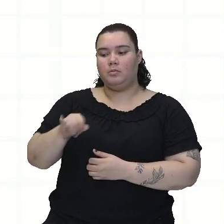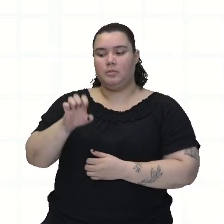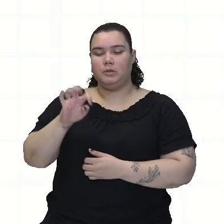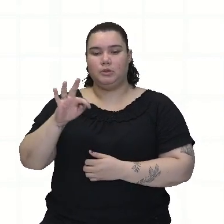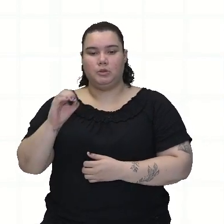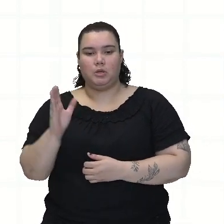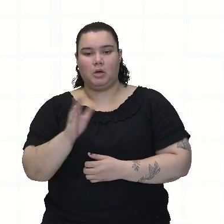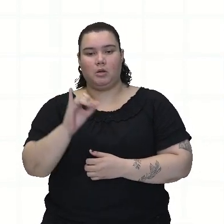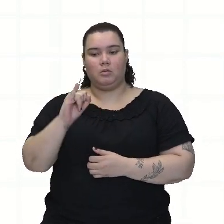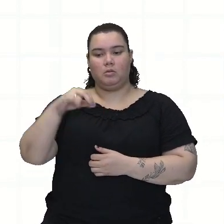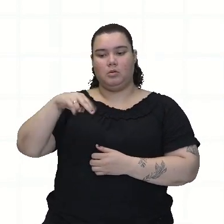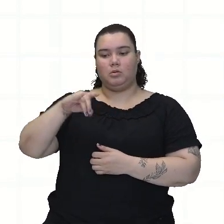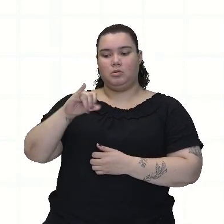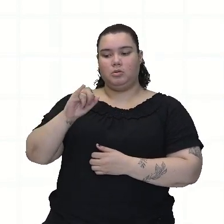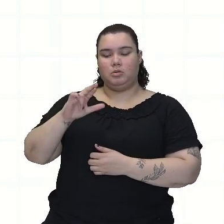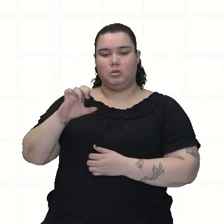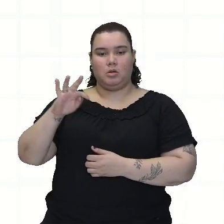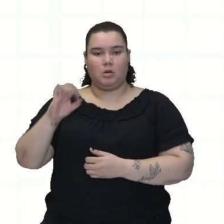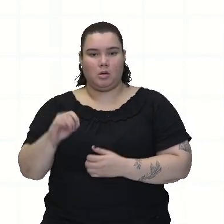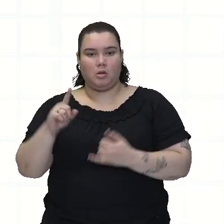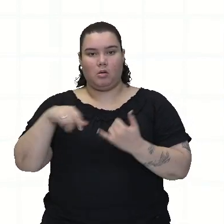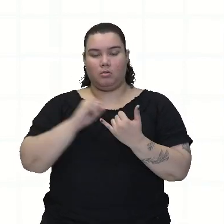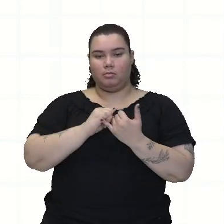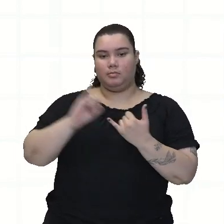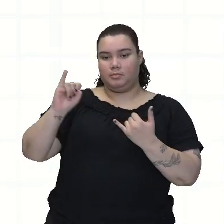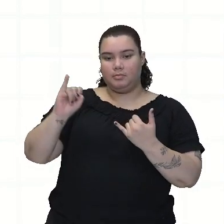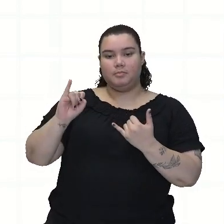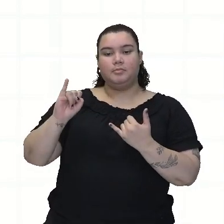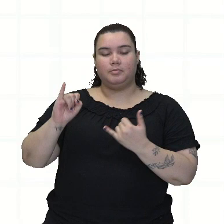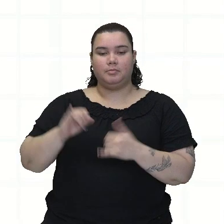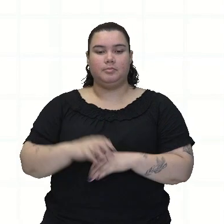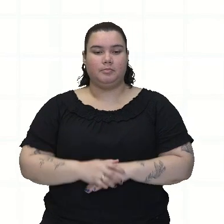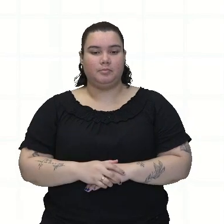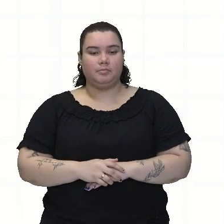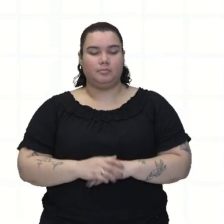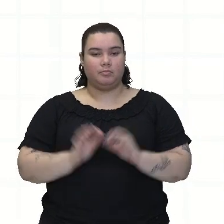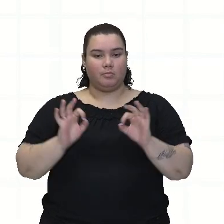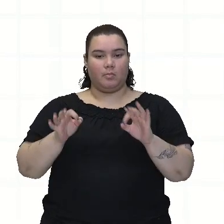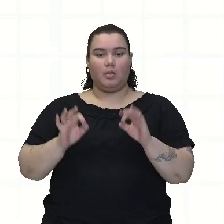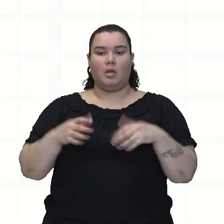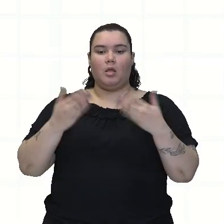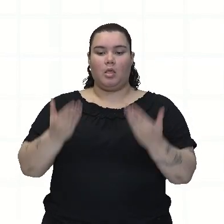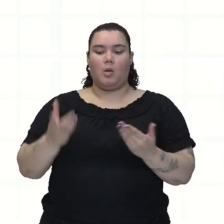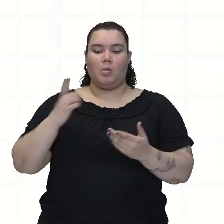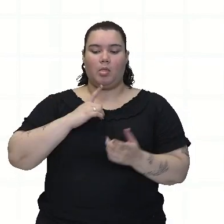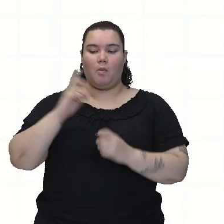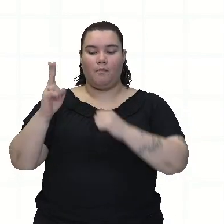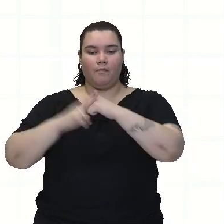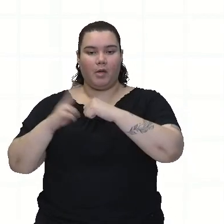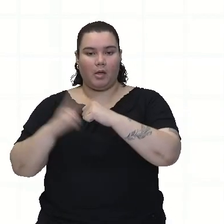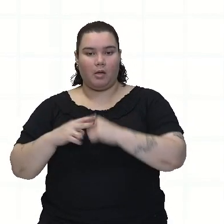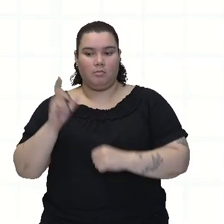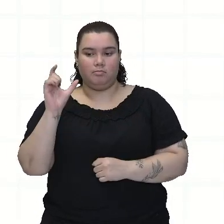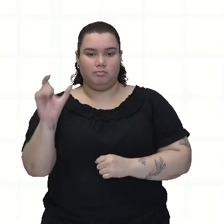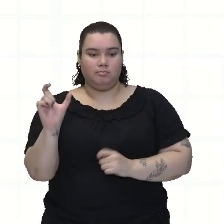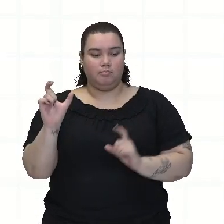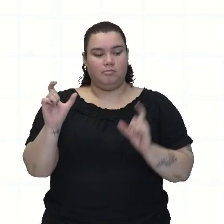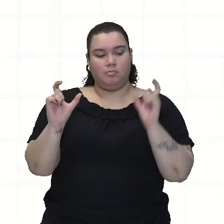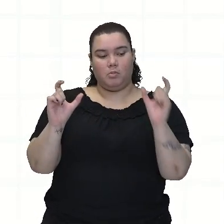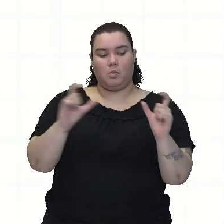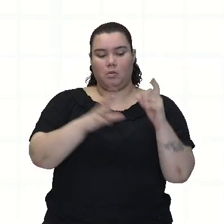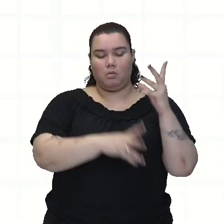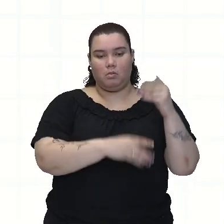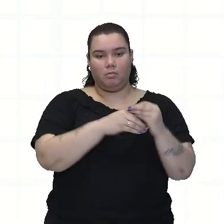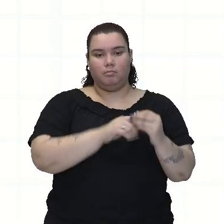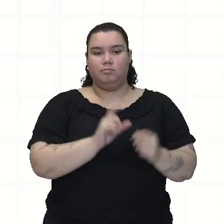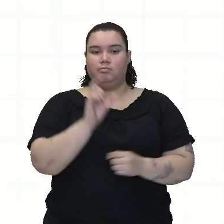pergunta utilizou uma preposição entre o verbo e o seu complemento. No